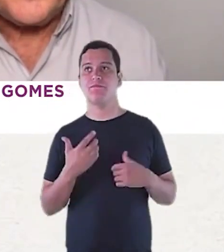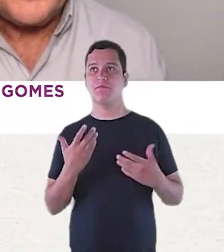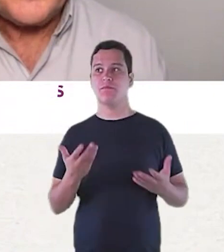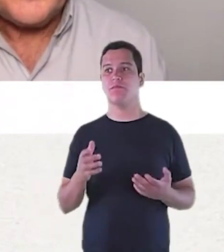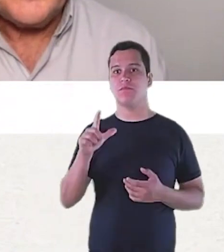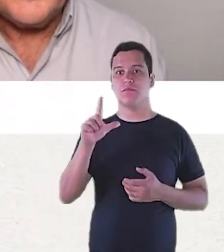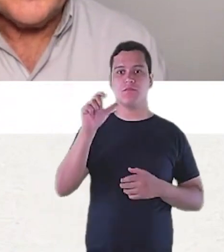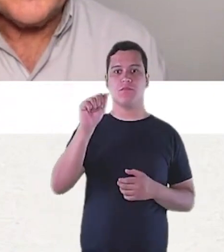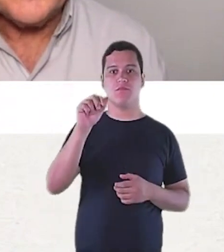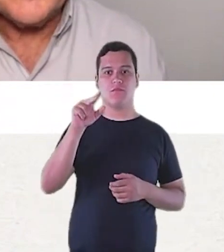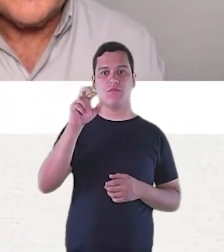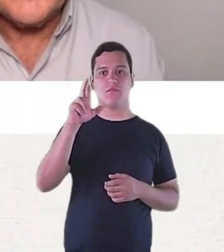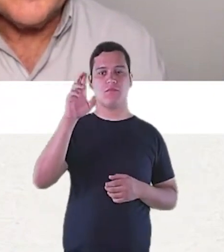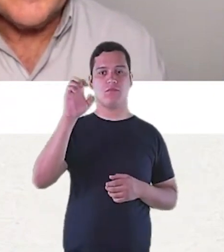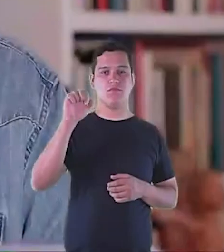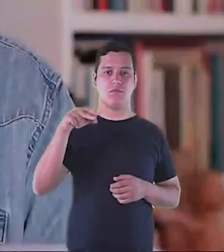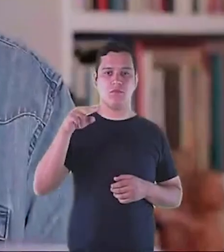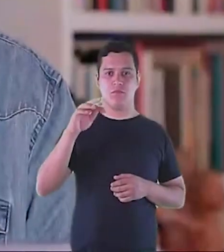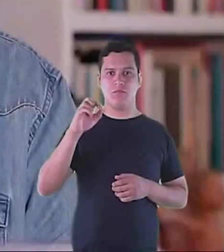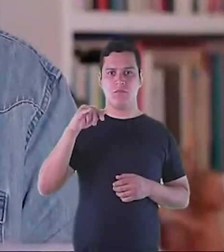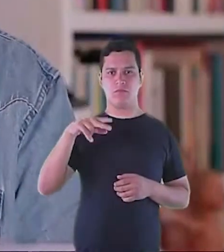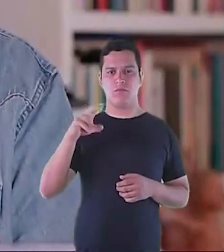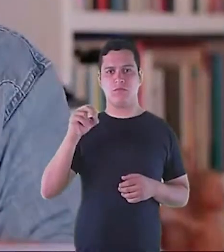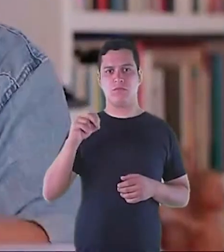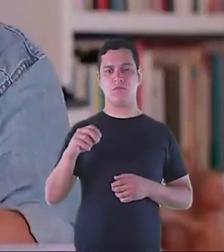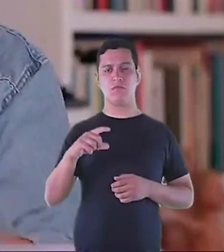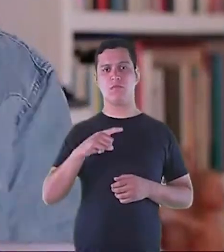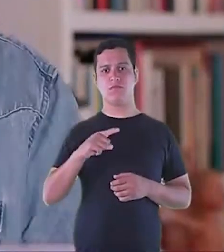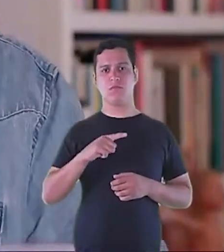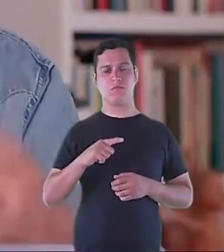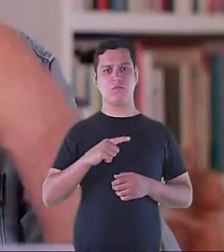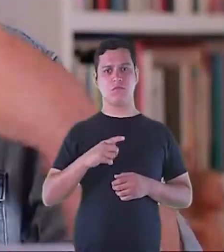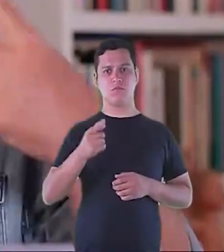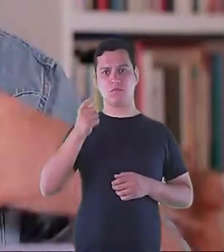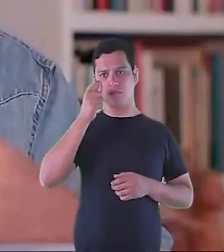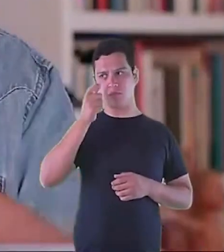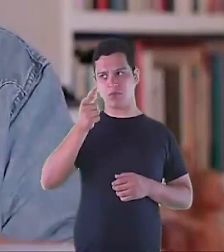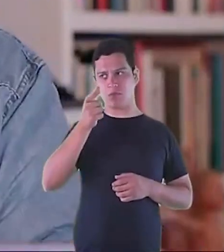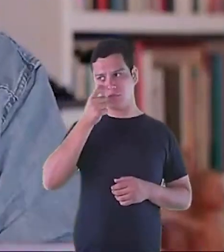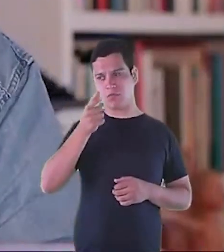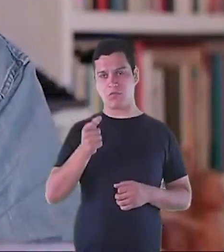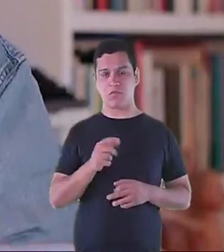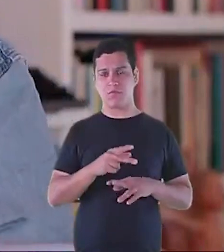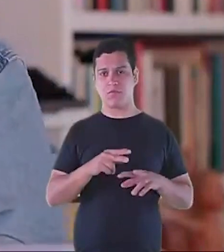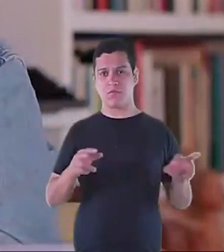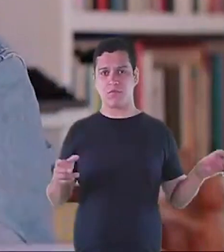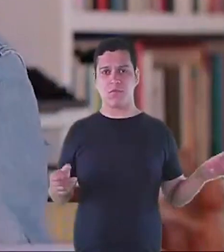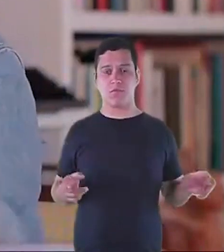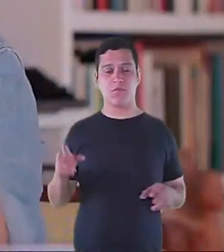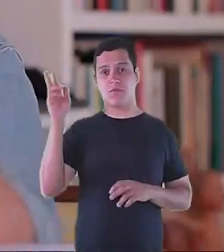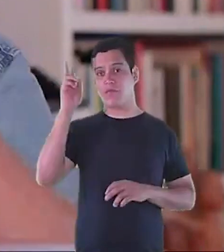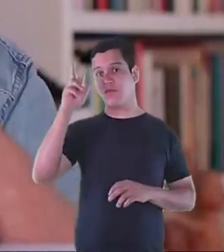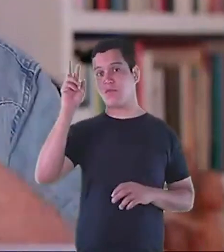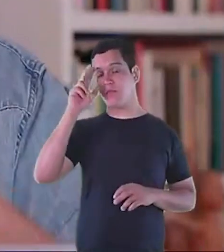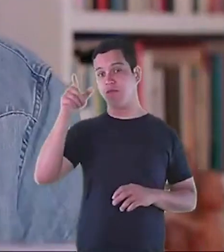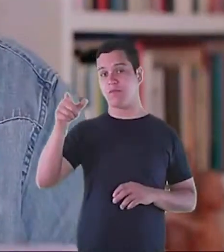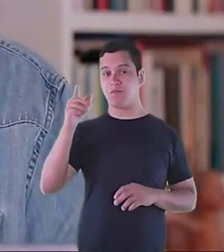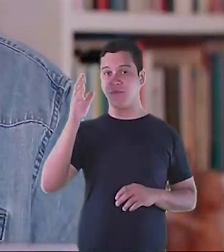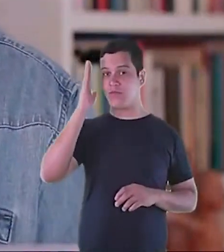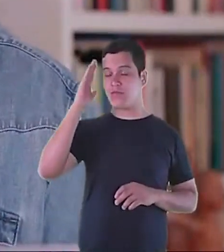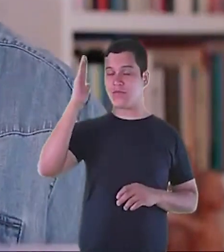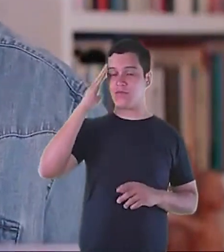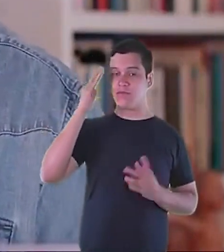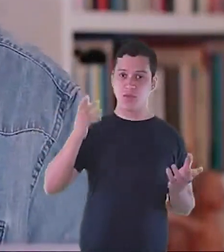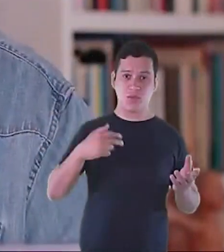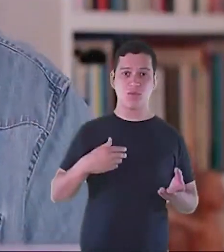interessam as histórias. Me interessam as histórias que você recolhe e que nós não sabemos. Nos conte algumas